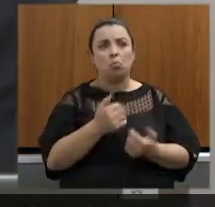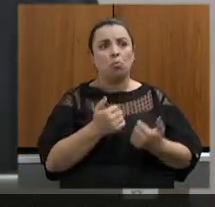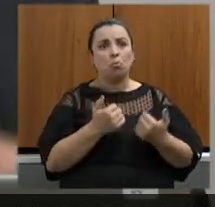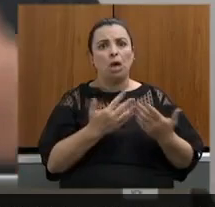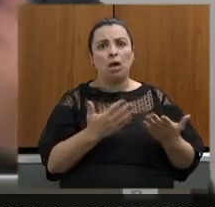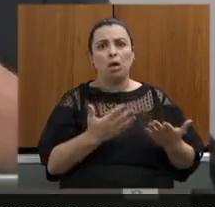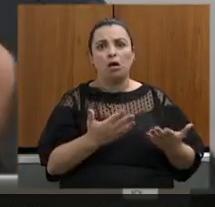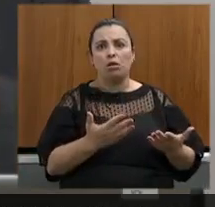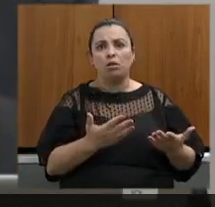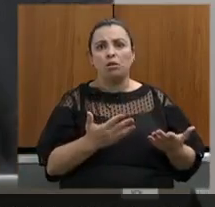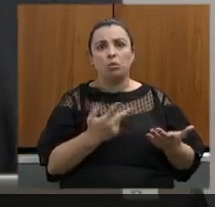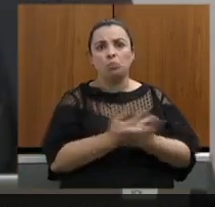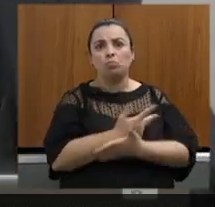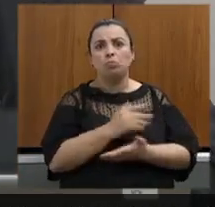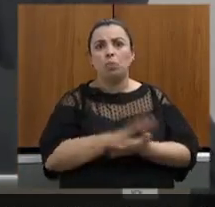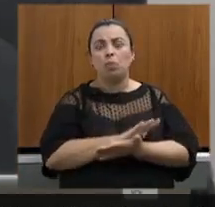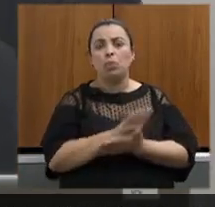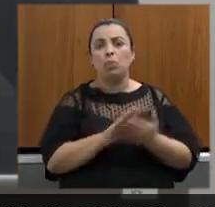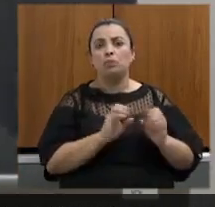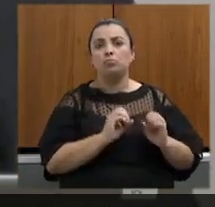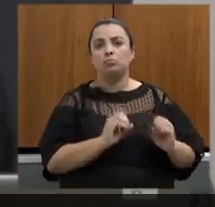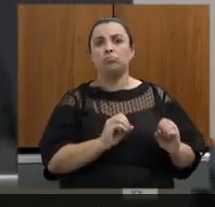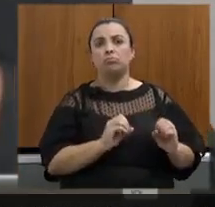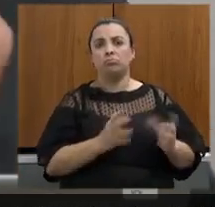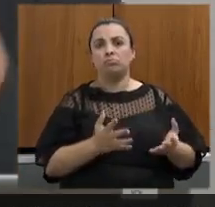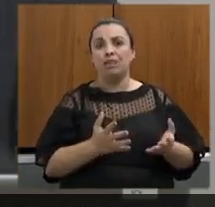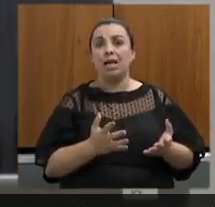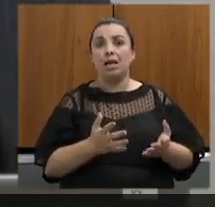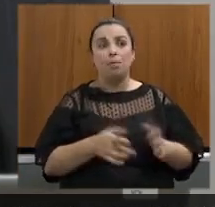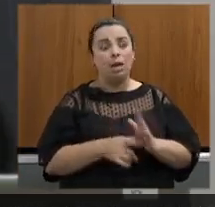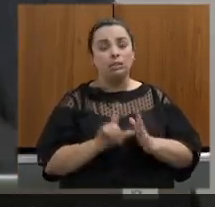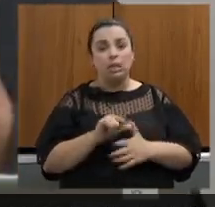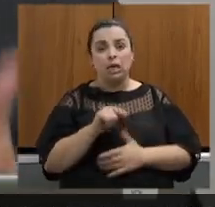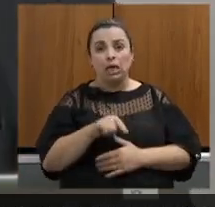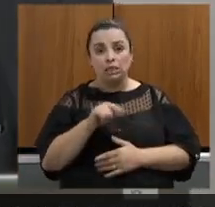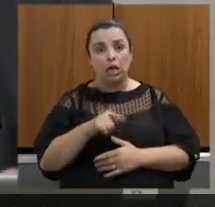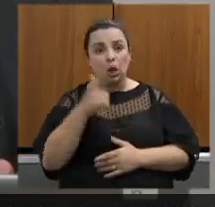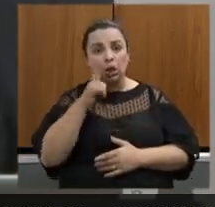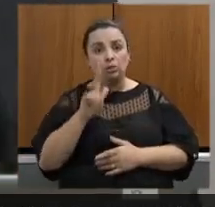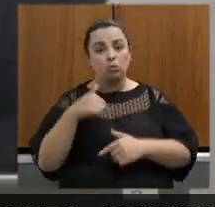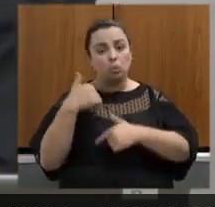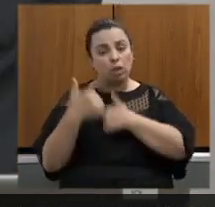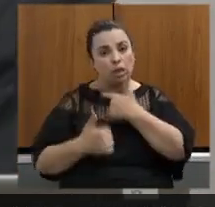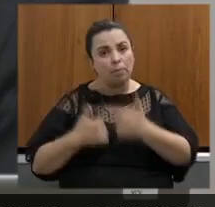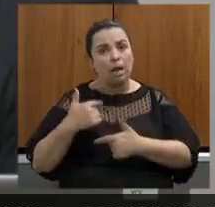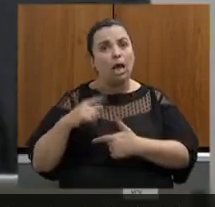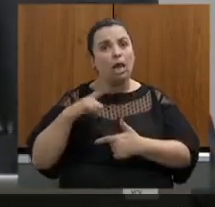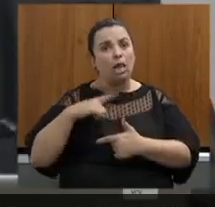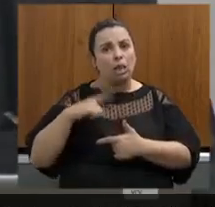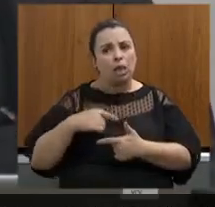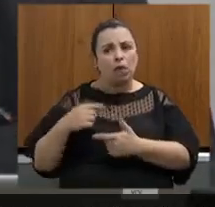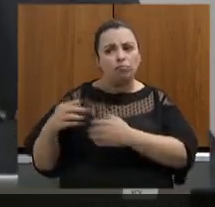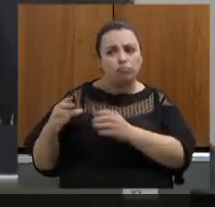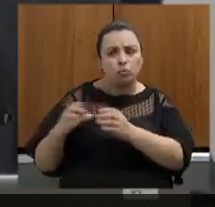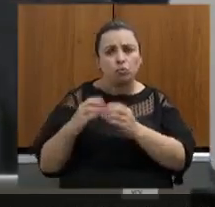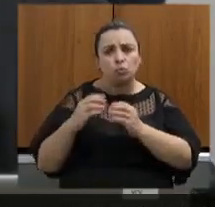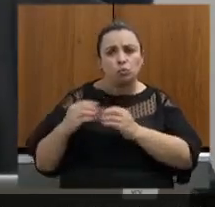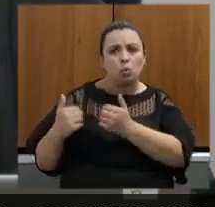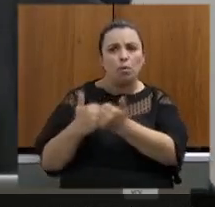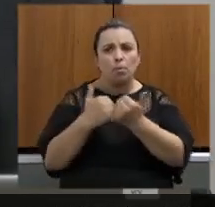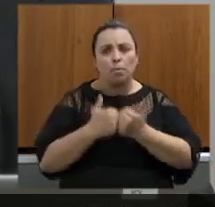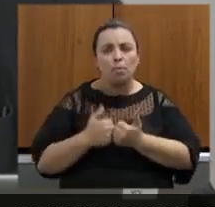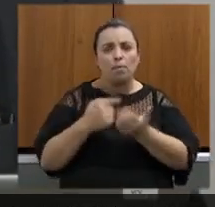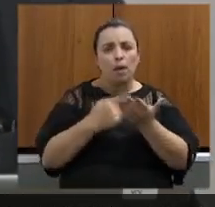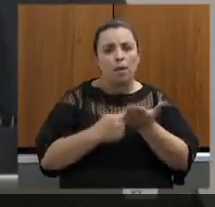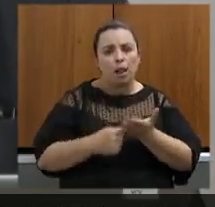tão duramente construída feito excesso pronto coloco por voz vai